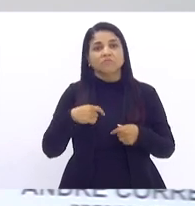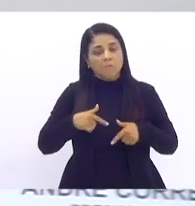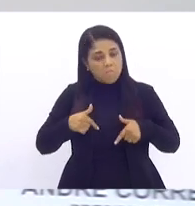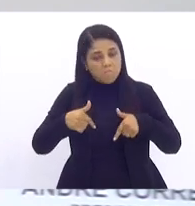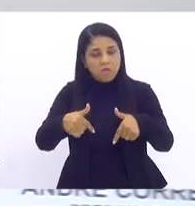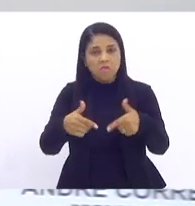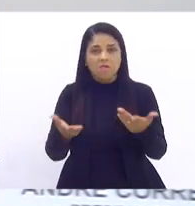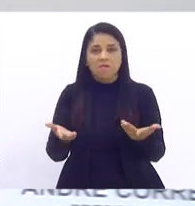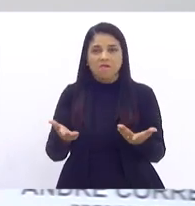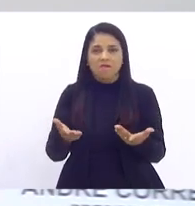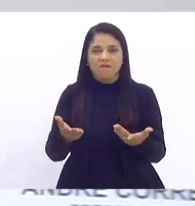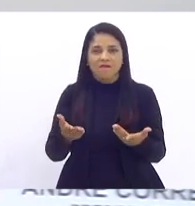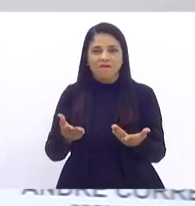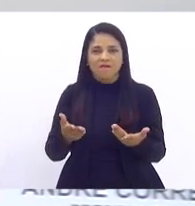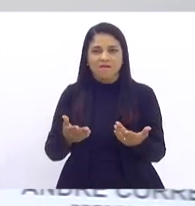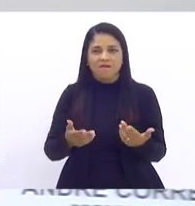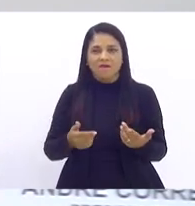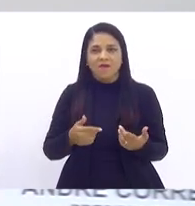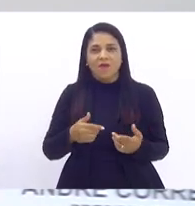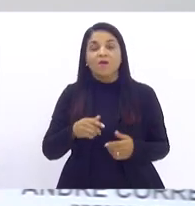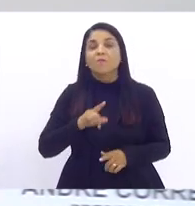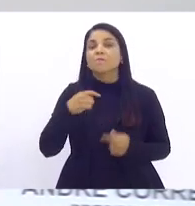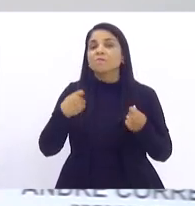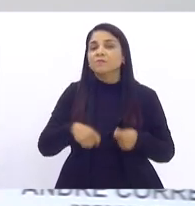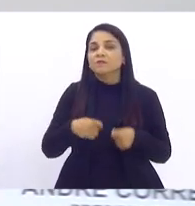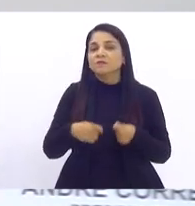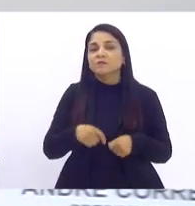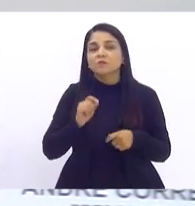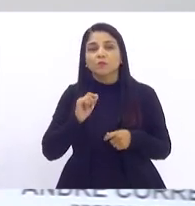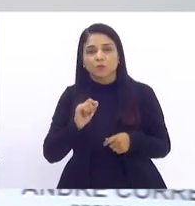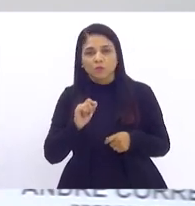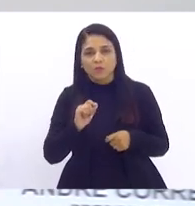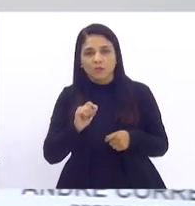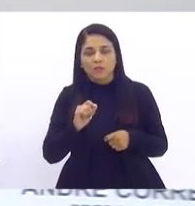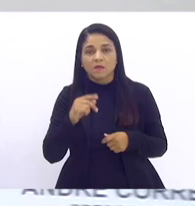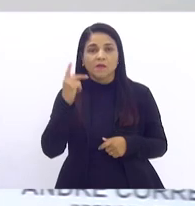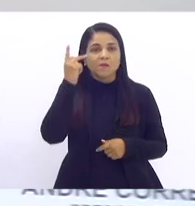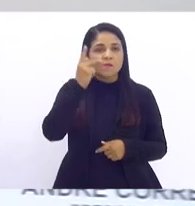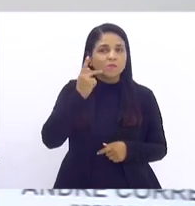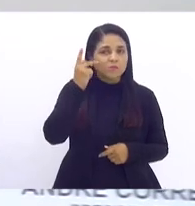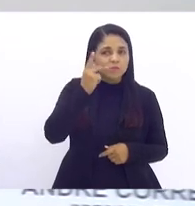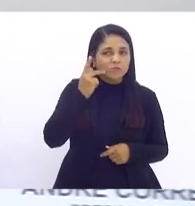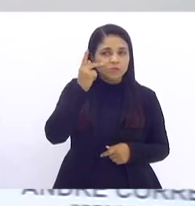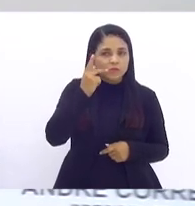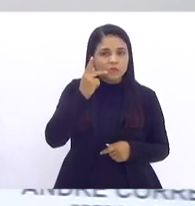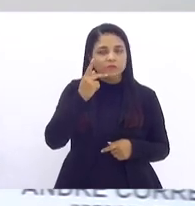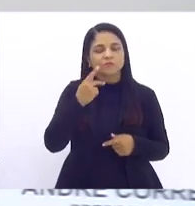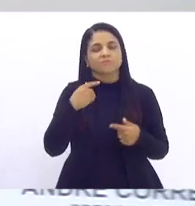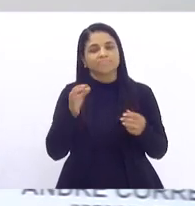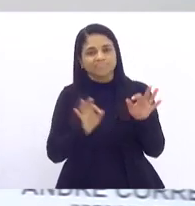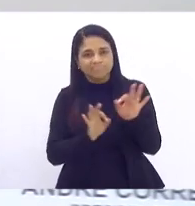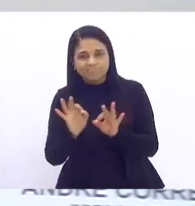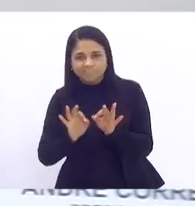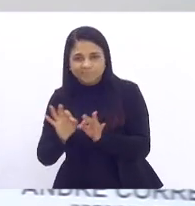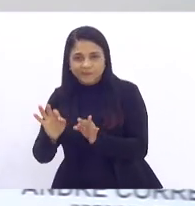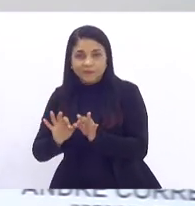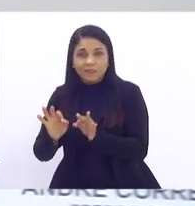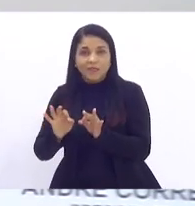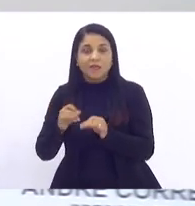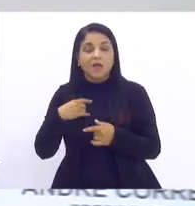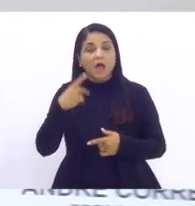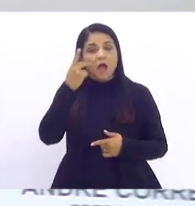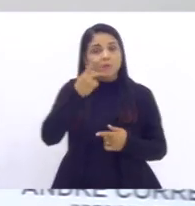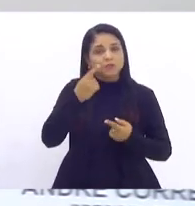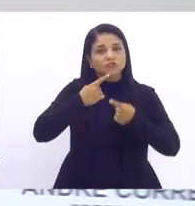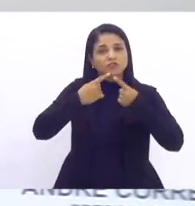do que o Brasil e o que a gente precisa para isso é o que é exatamente na política consertar tudo isso e a política é a arte do